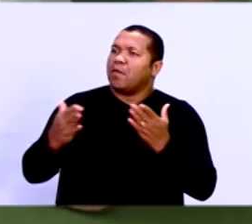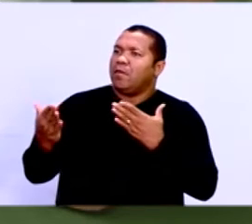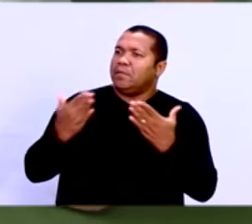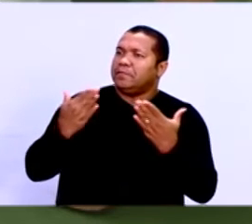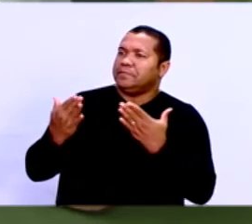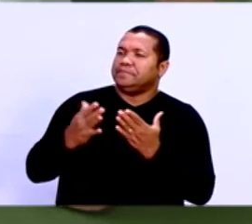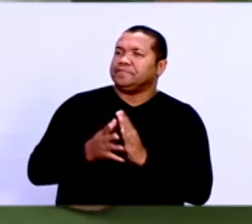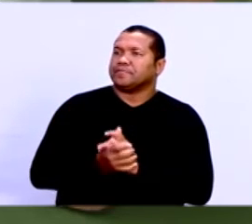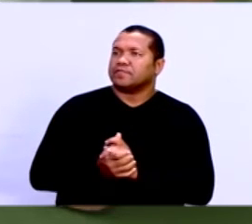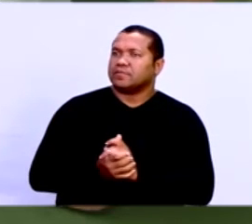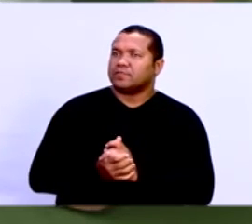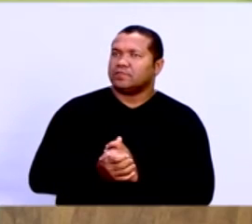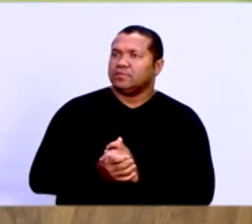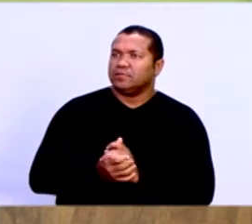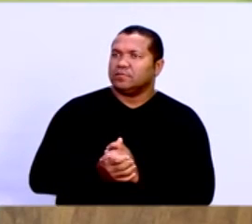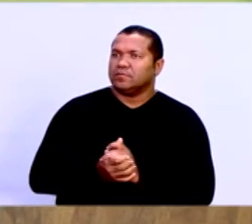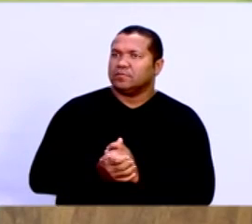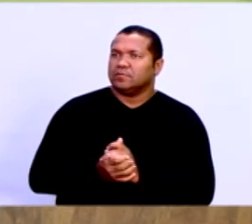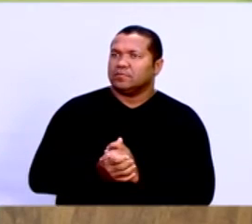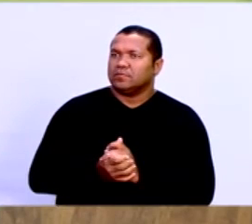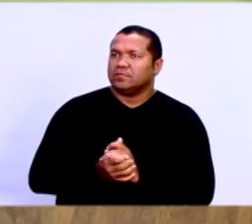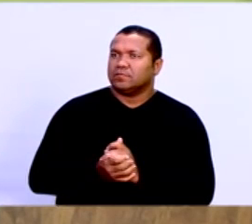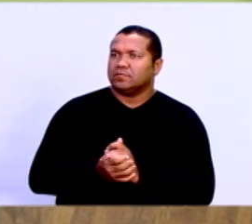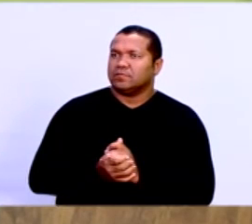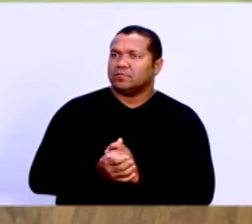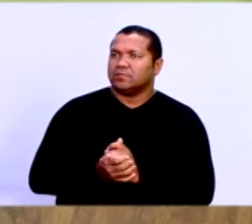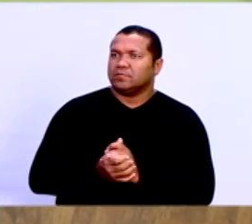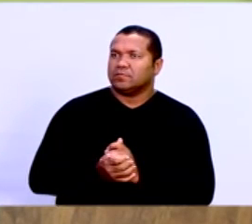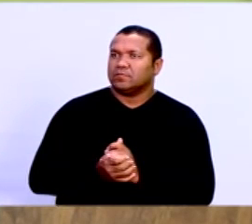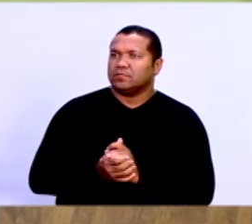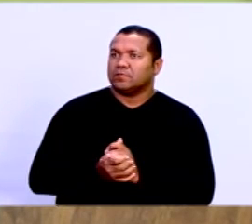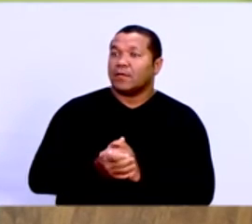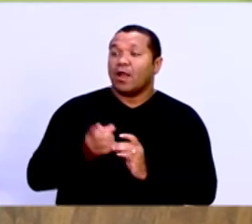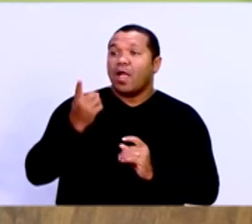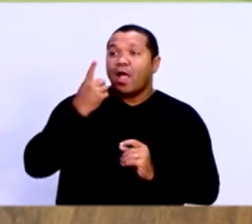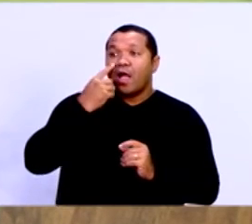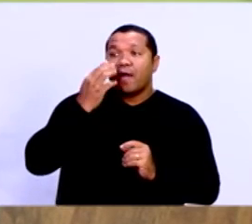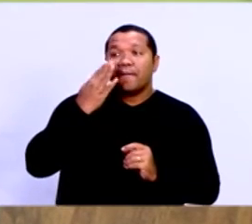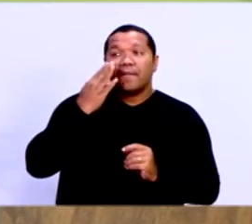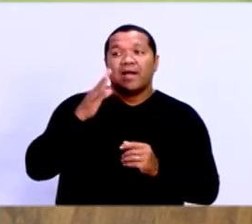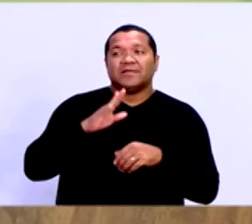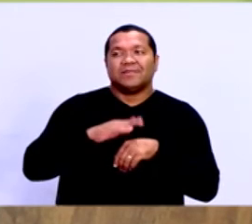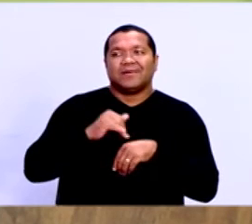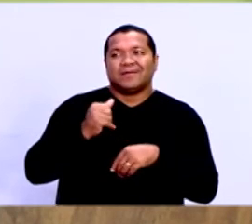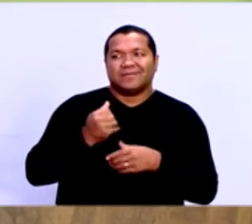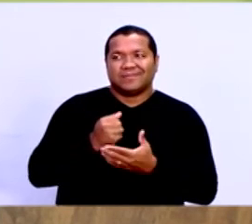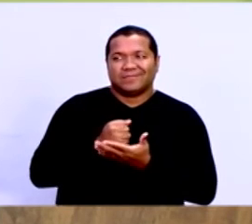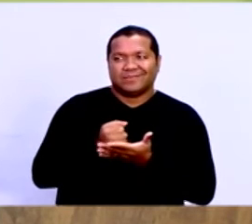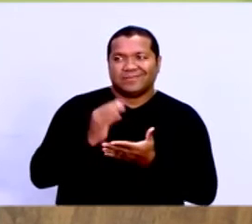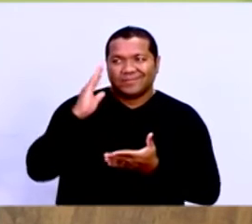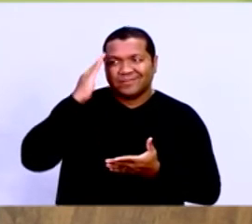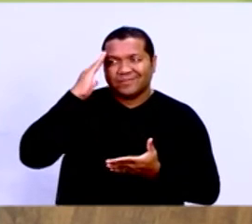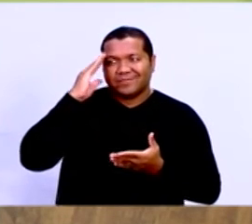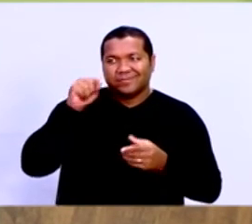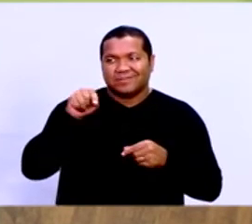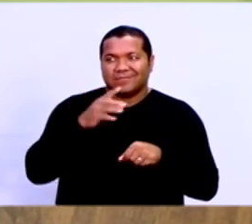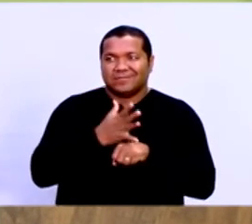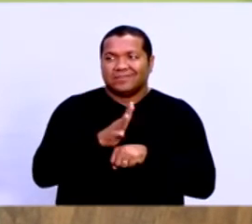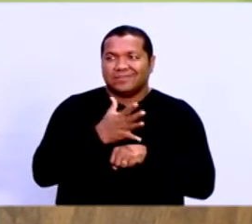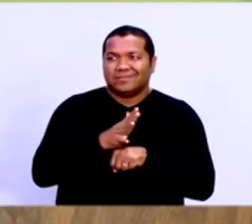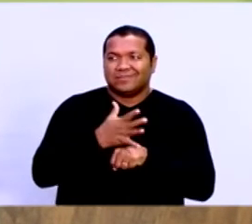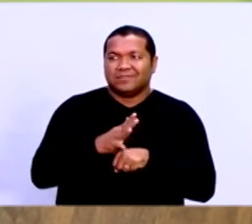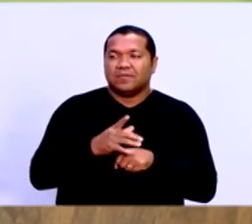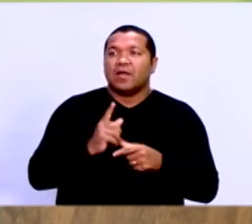requisitos é mas é mais pra complementar também né essa atividade é